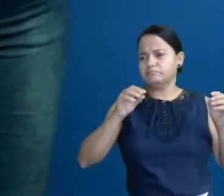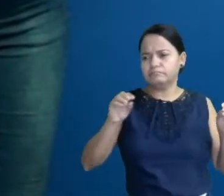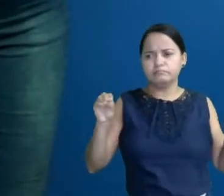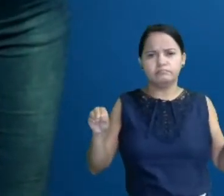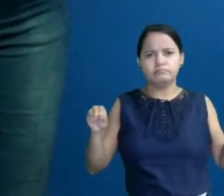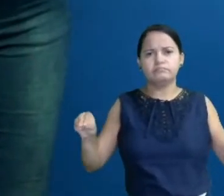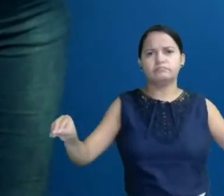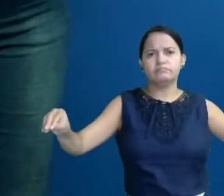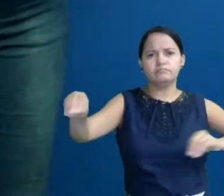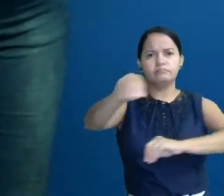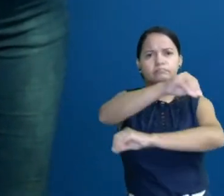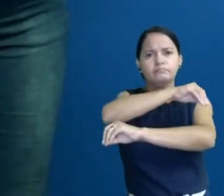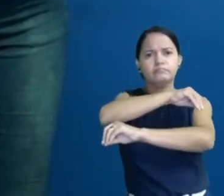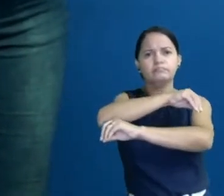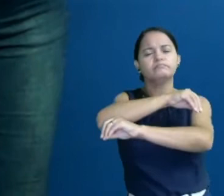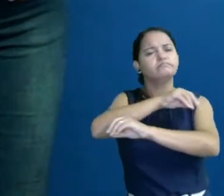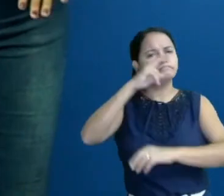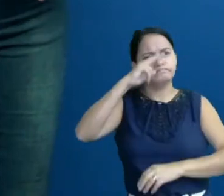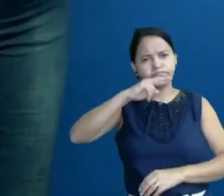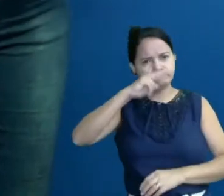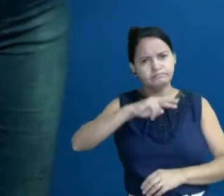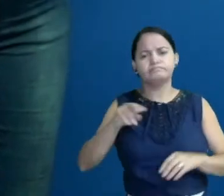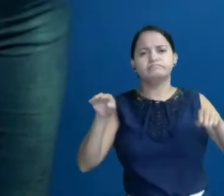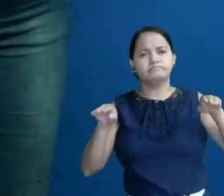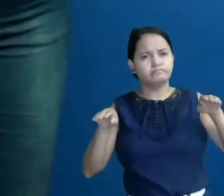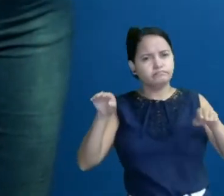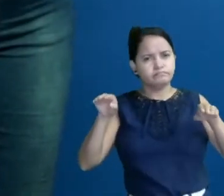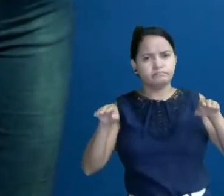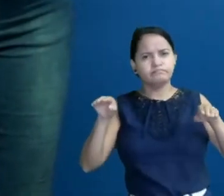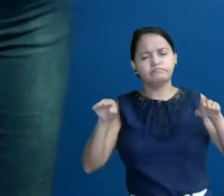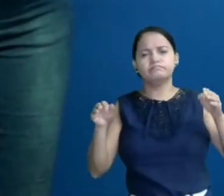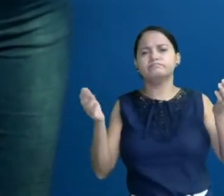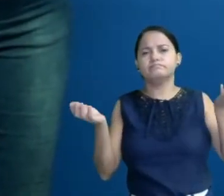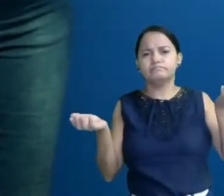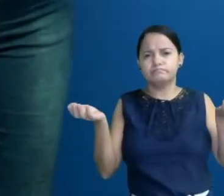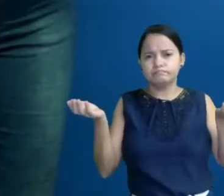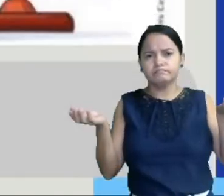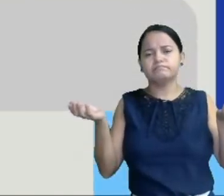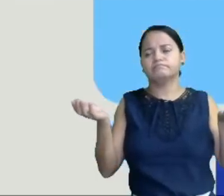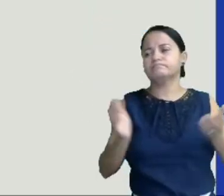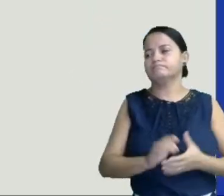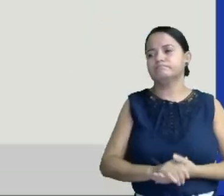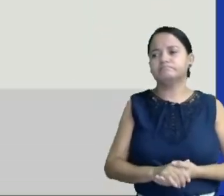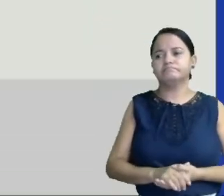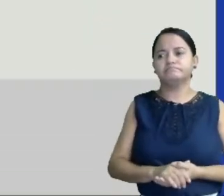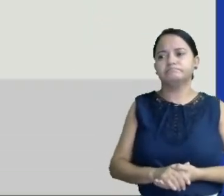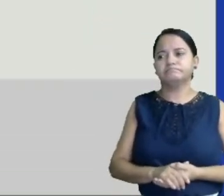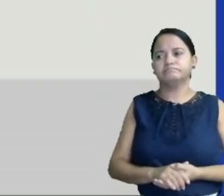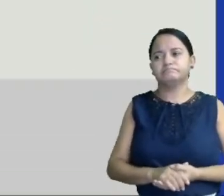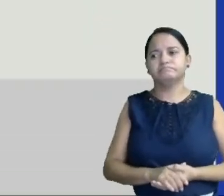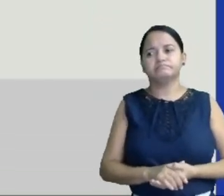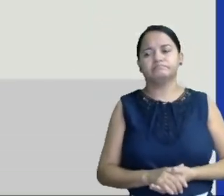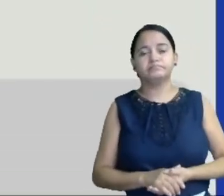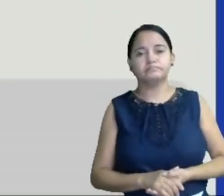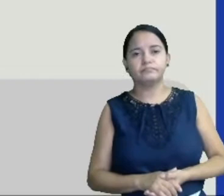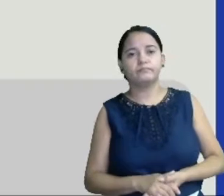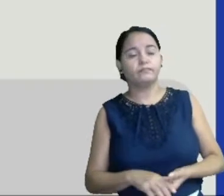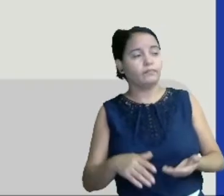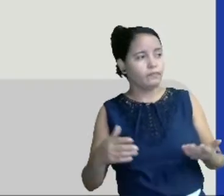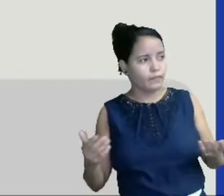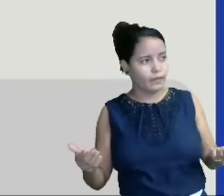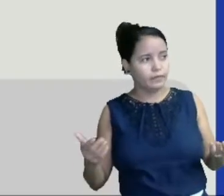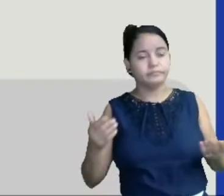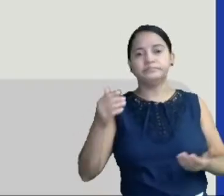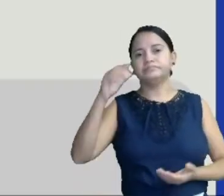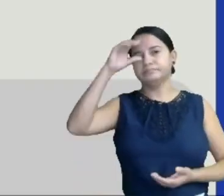mesmo o equilíbrio vai se manter Ok então trocou mantém o peso então vamos lá e sair